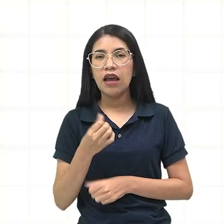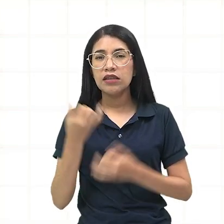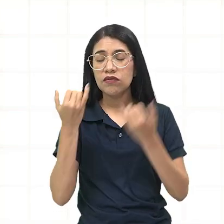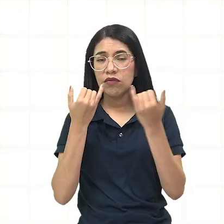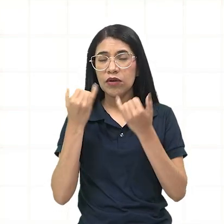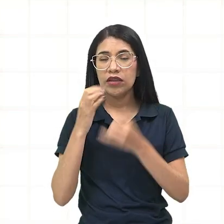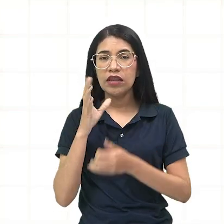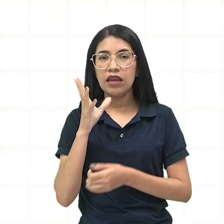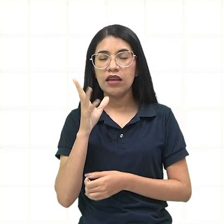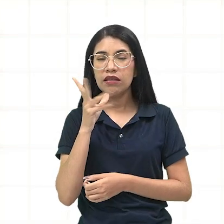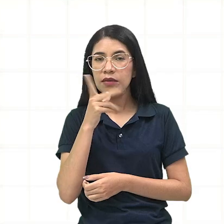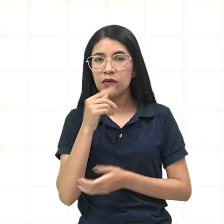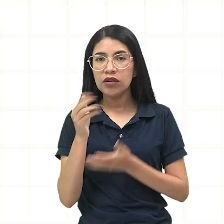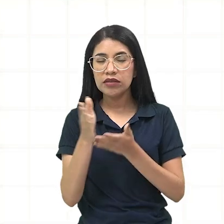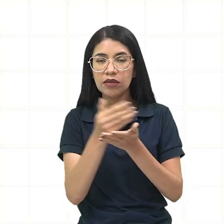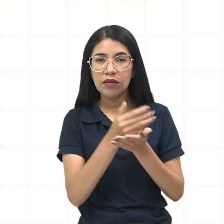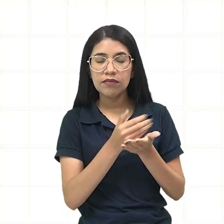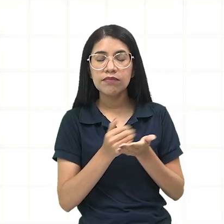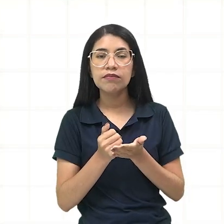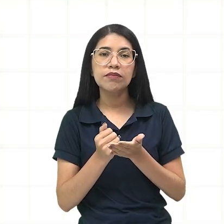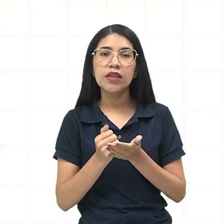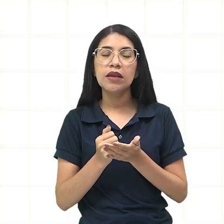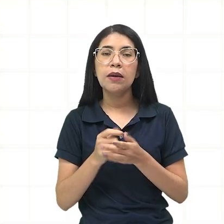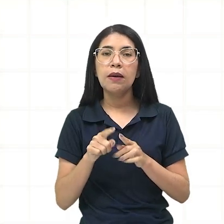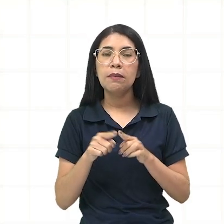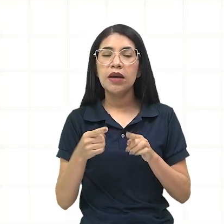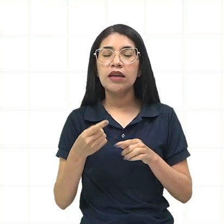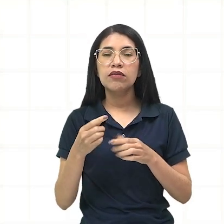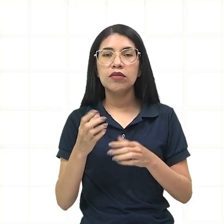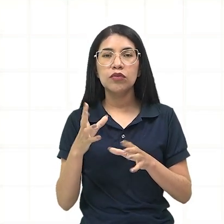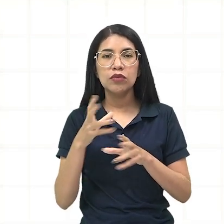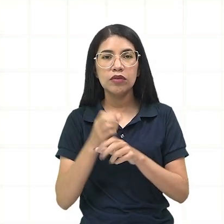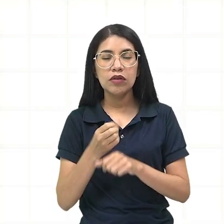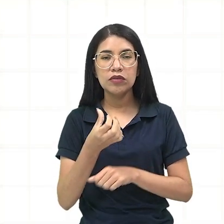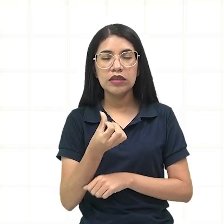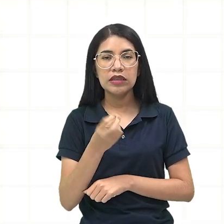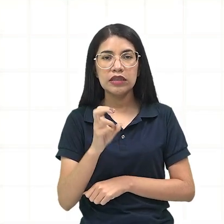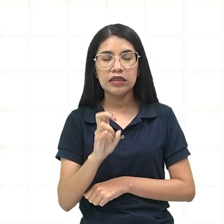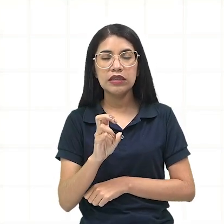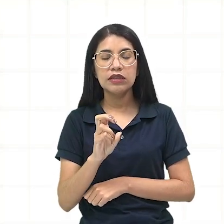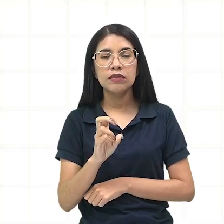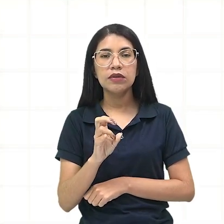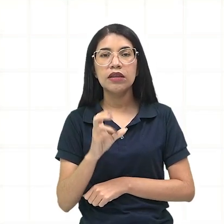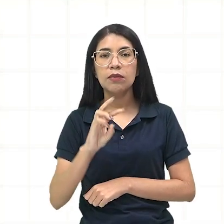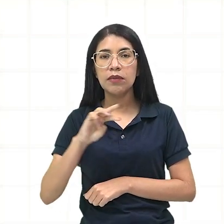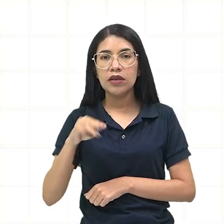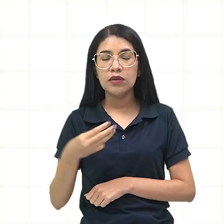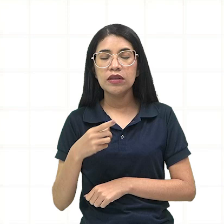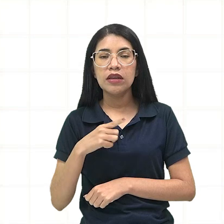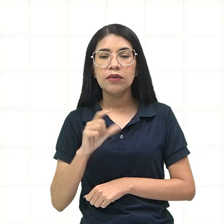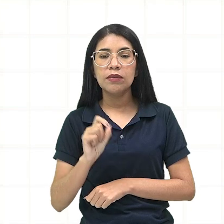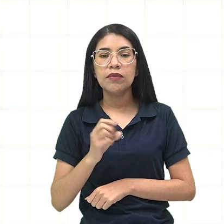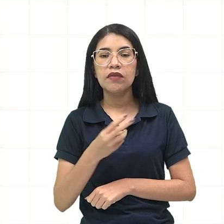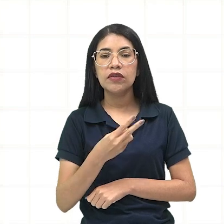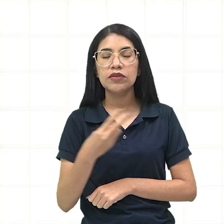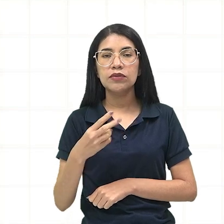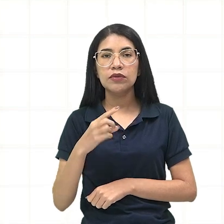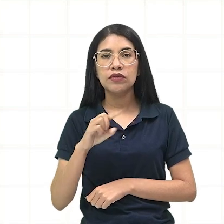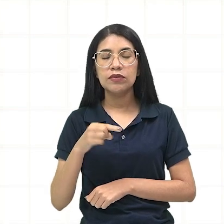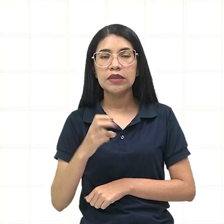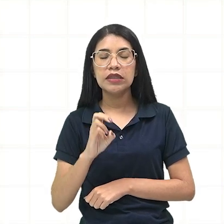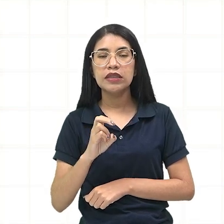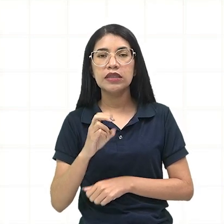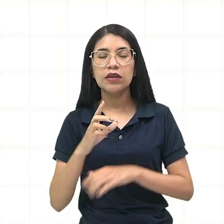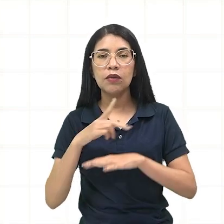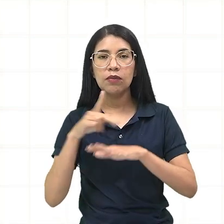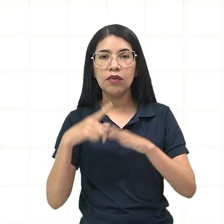catalogados direitinho, mas a gente tem aí, dentre esses 65 milhões, a gente tem ali cerca de 22 milhões que são